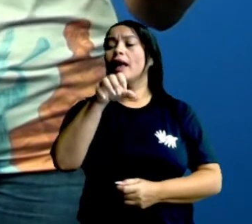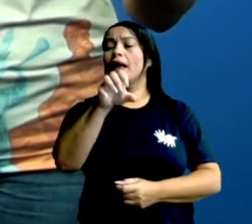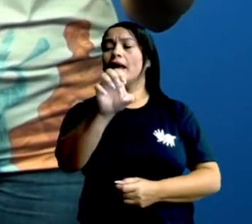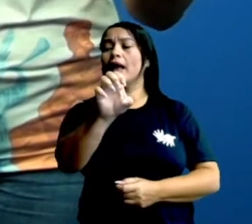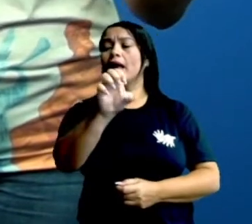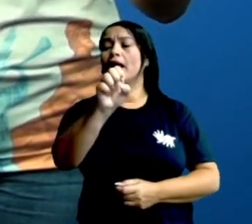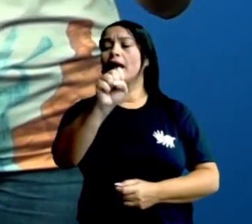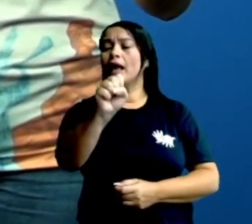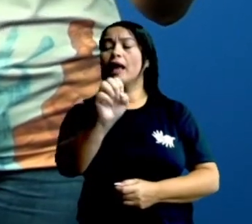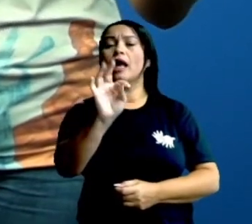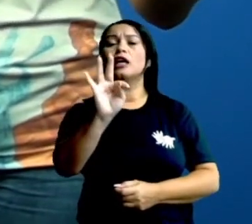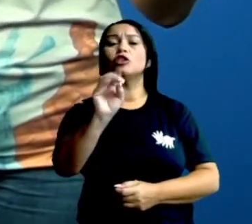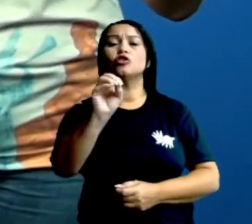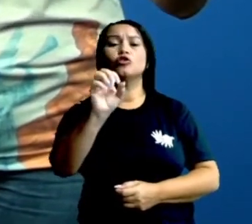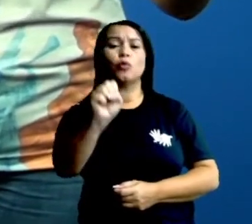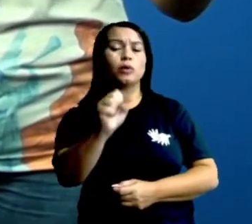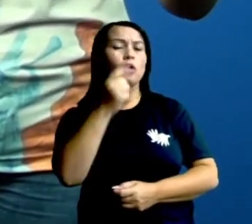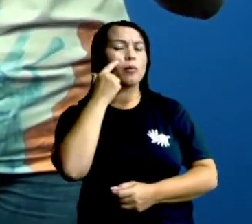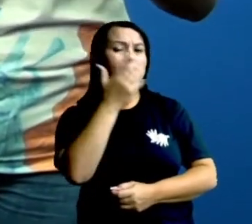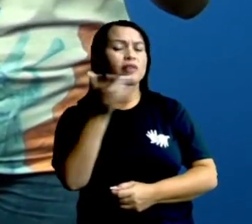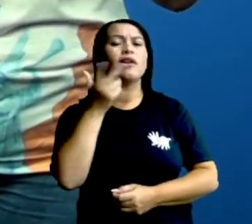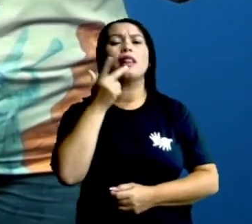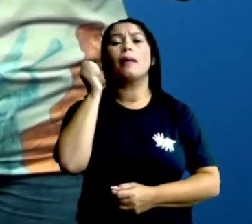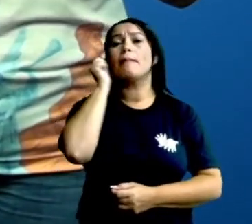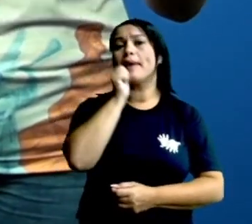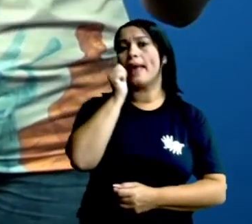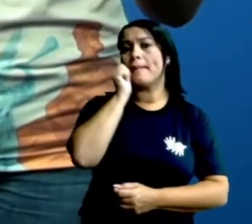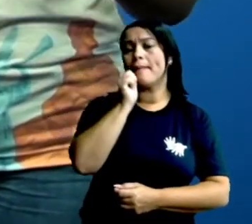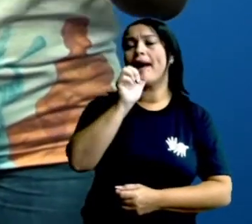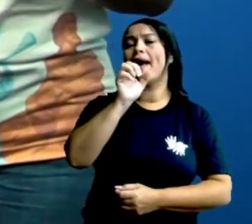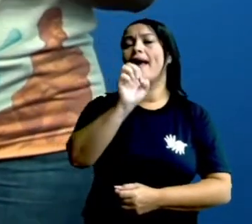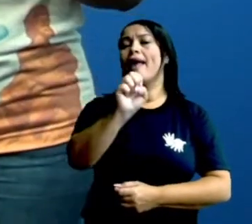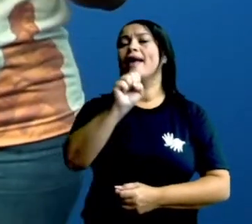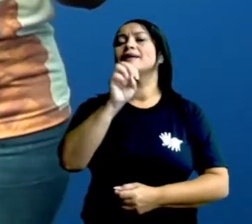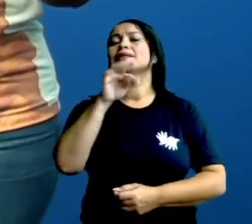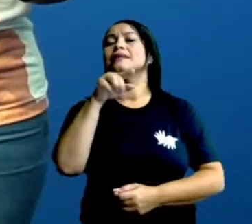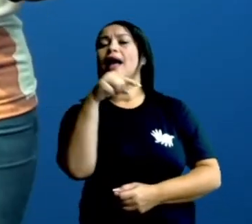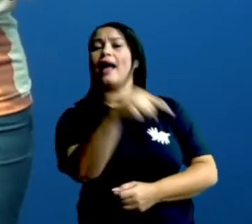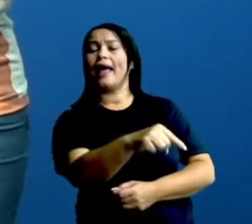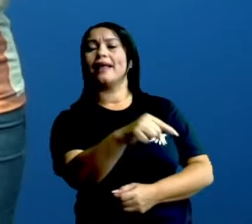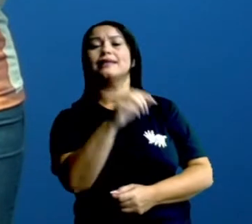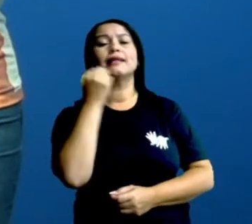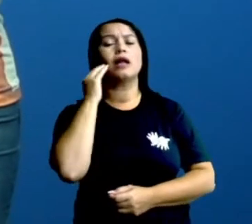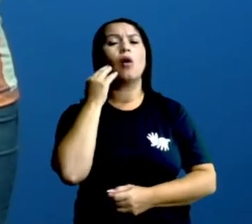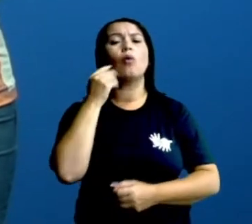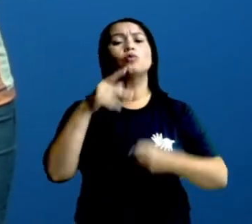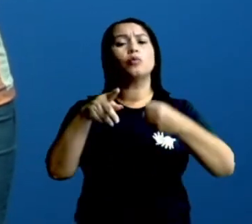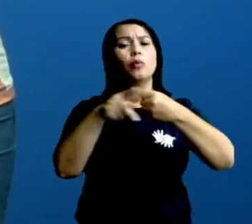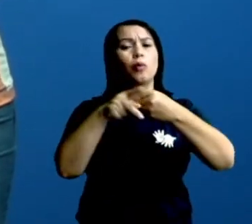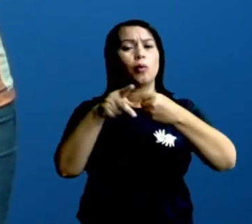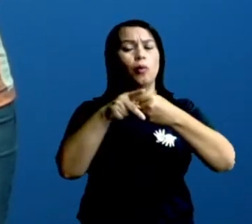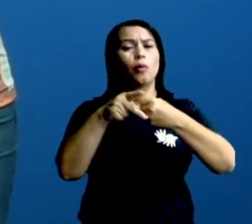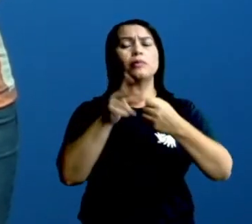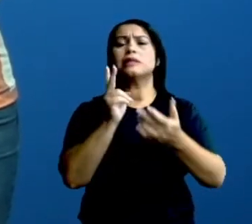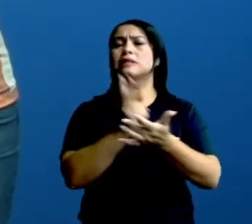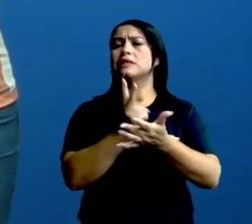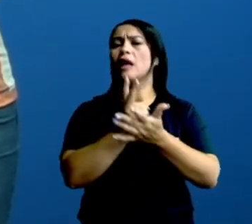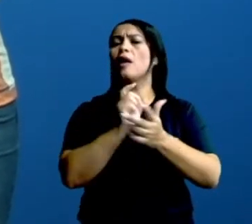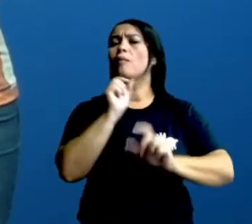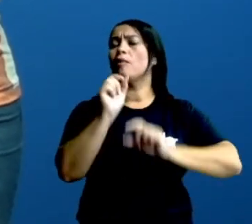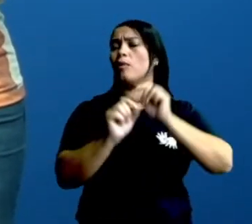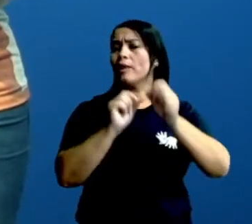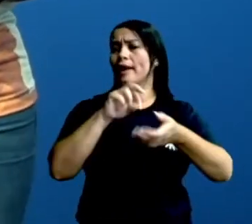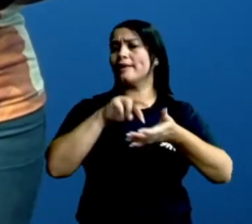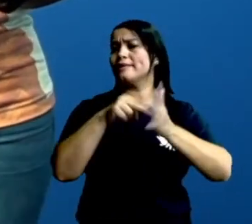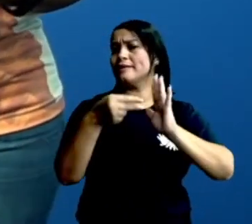minha irmã, feminino singular, esta. Então, os pronomes, eles vão se comportar de